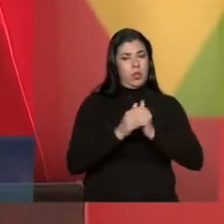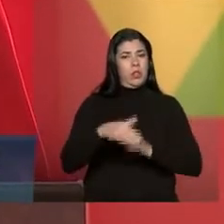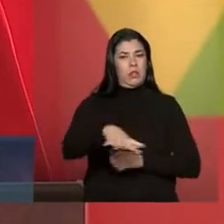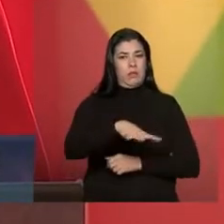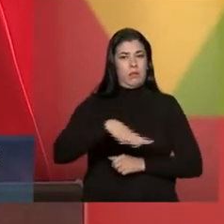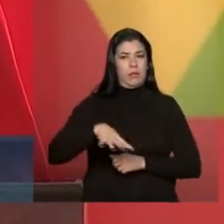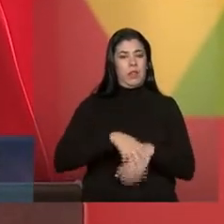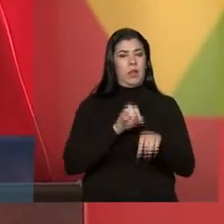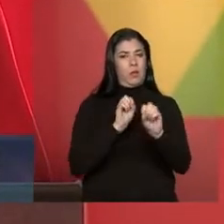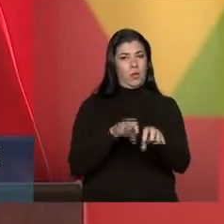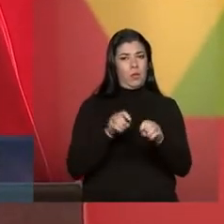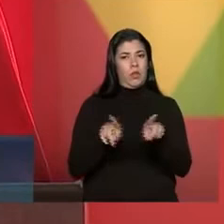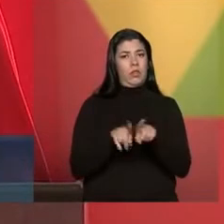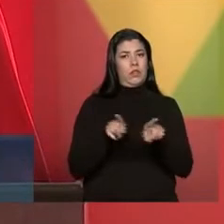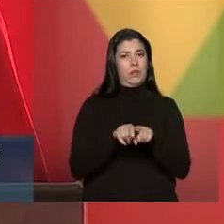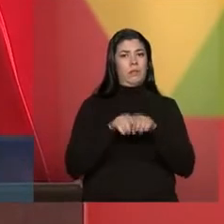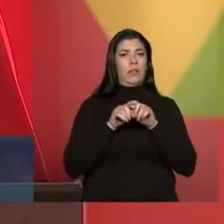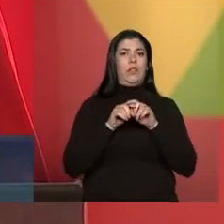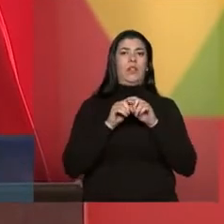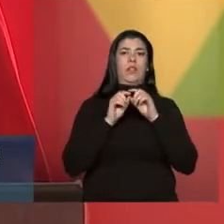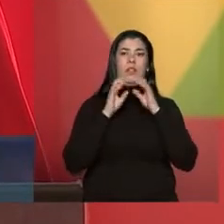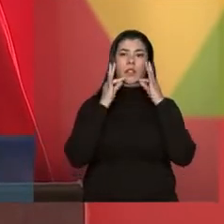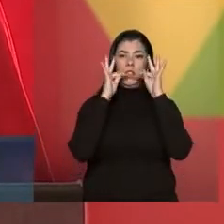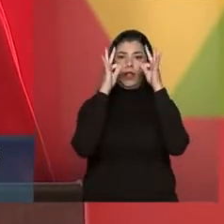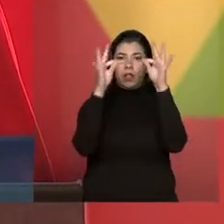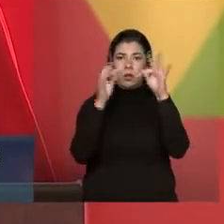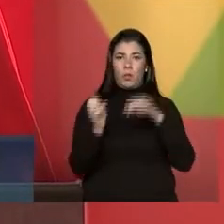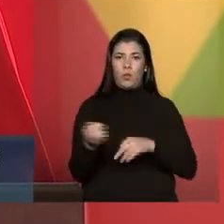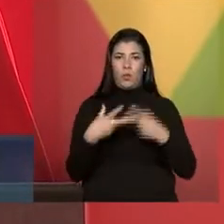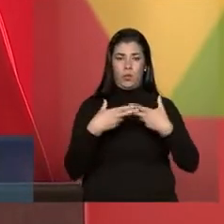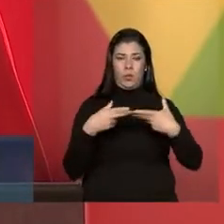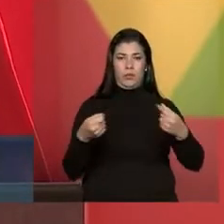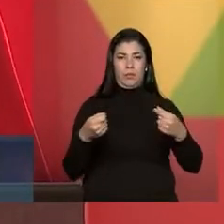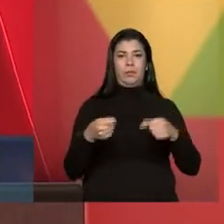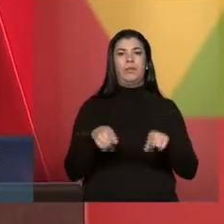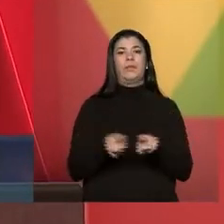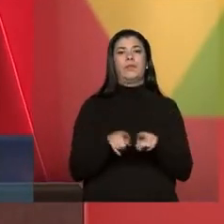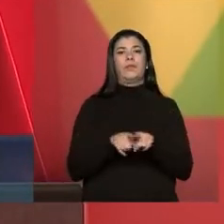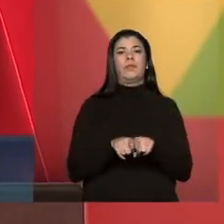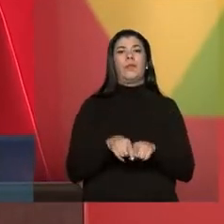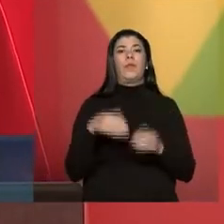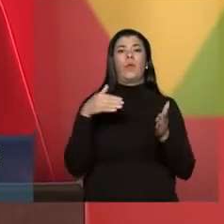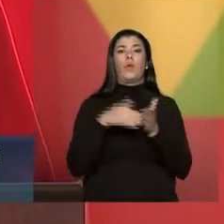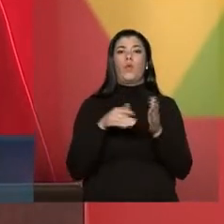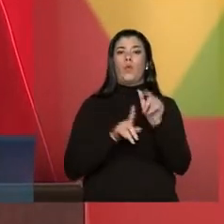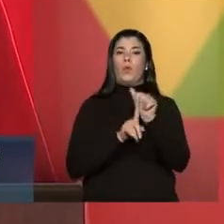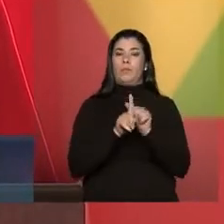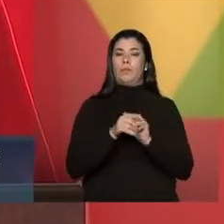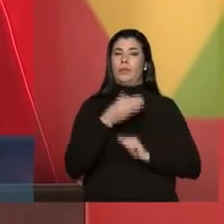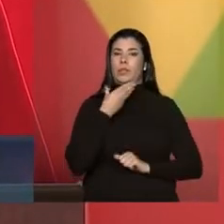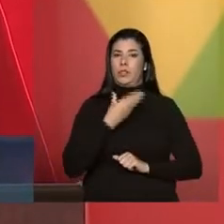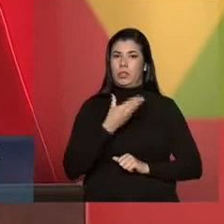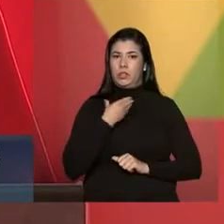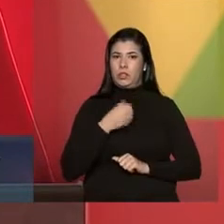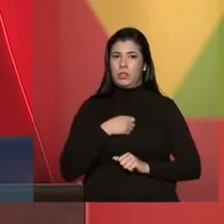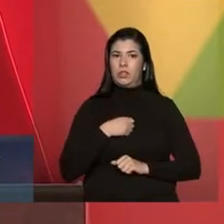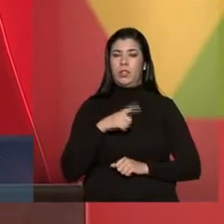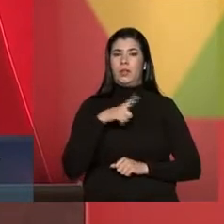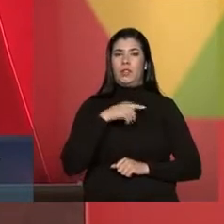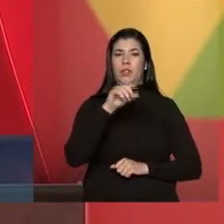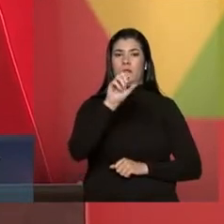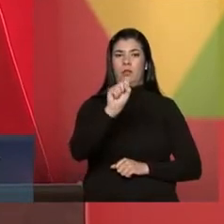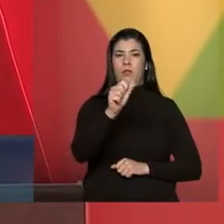da educação, da tecnologia e da inovação. Com o lançamento em dezembro último do satélite